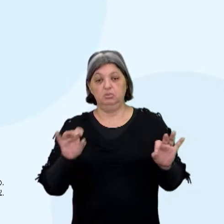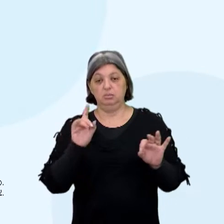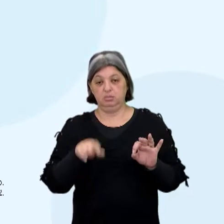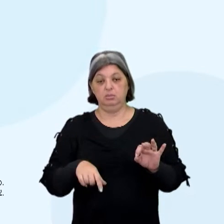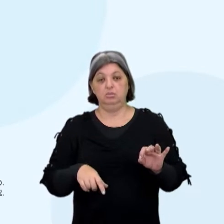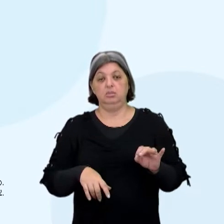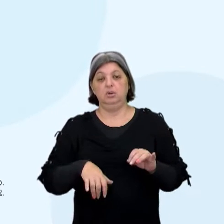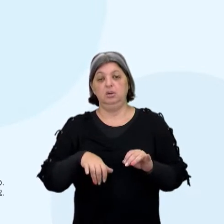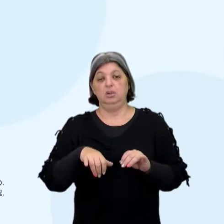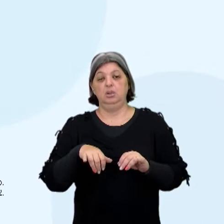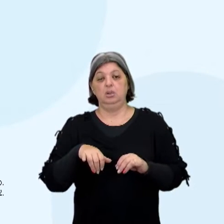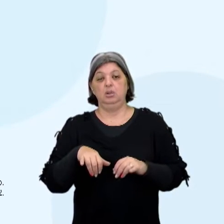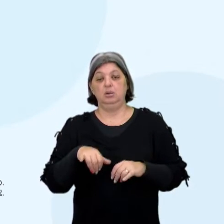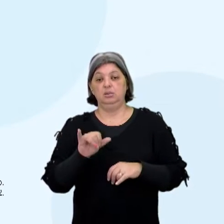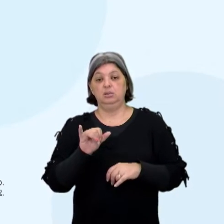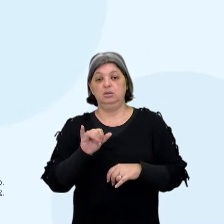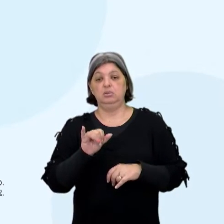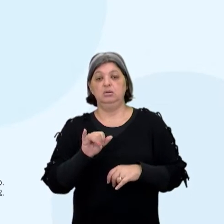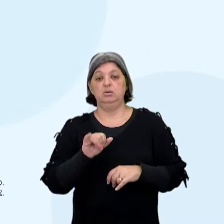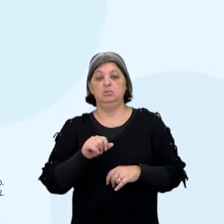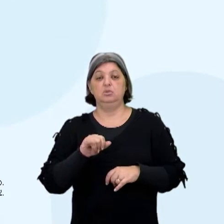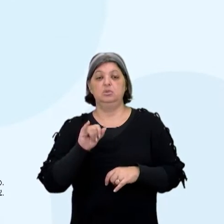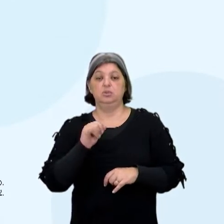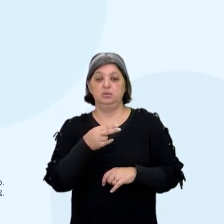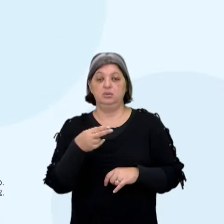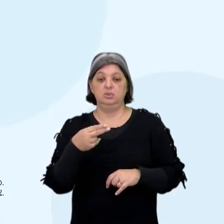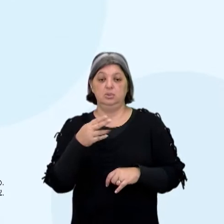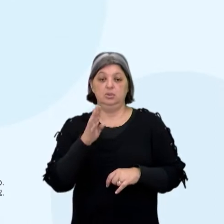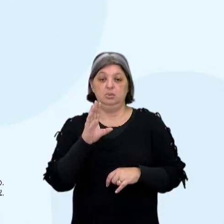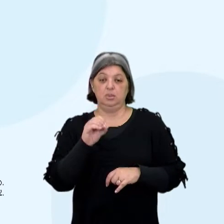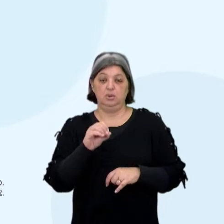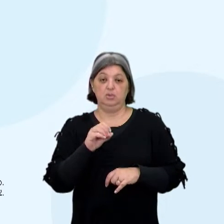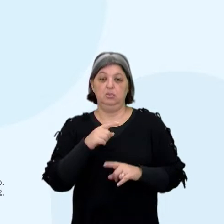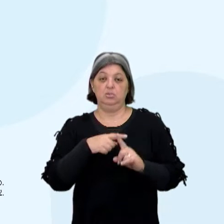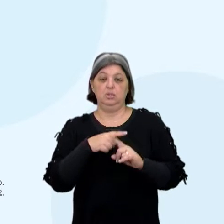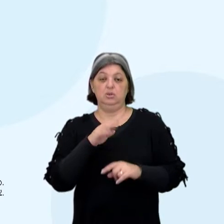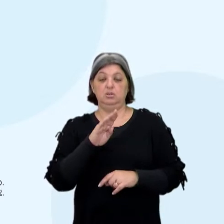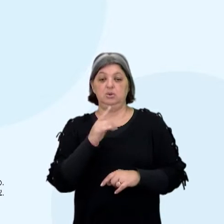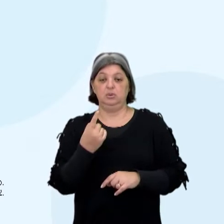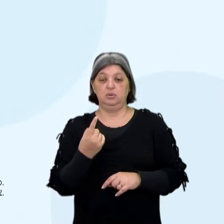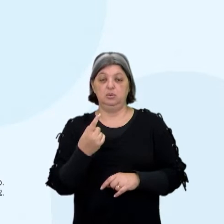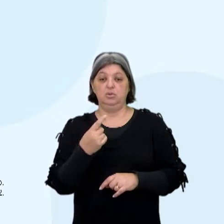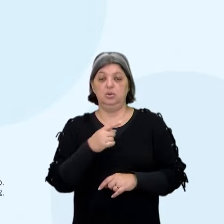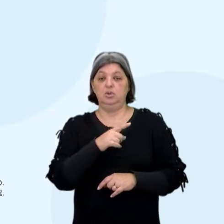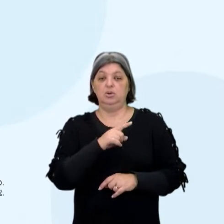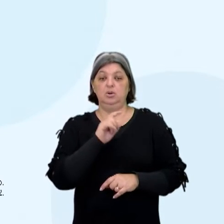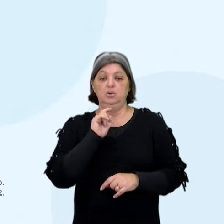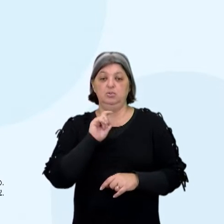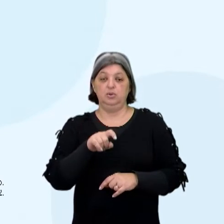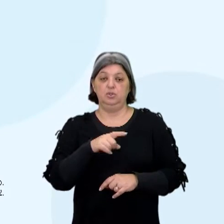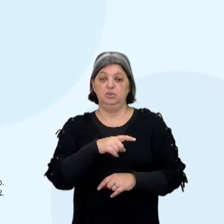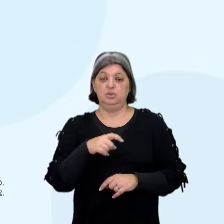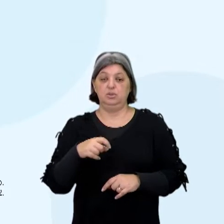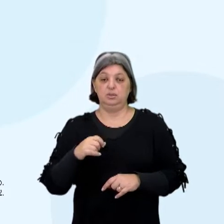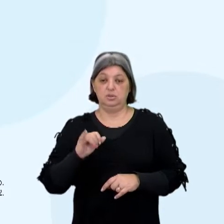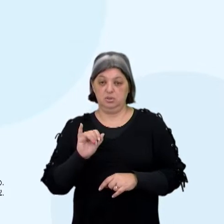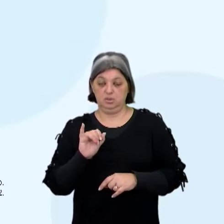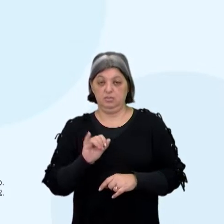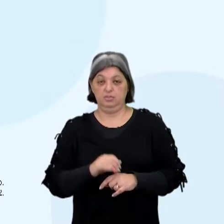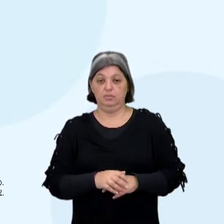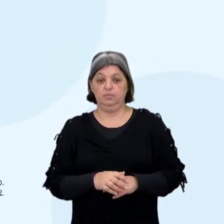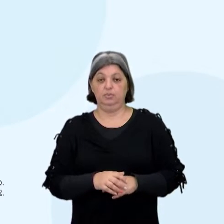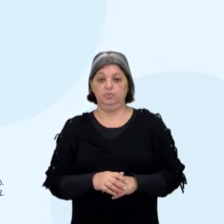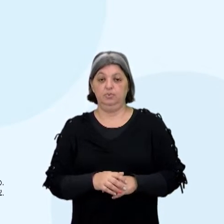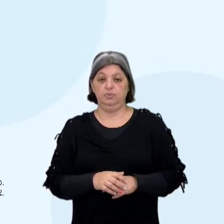igual a b0 mais beta 0, né, mais b beta 1 vezes xi, tá? Pensando aí